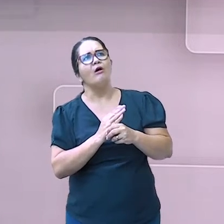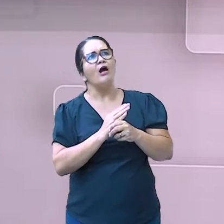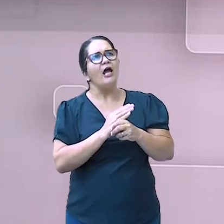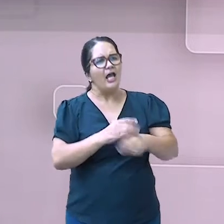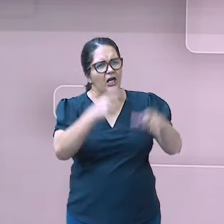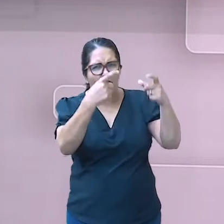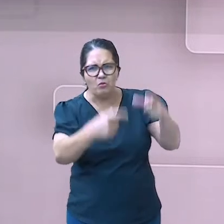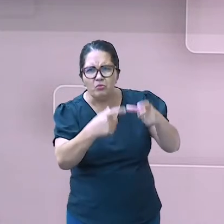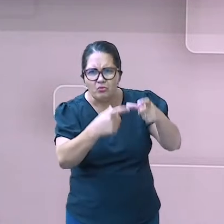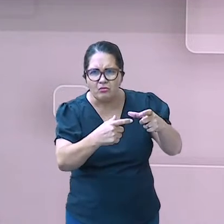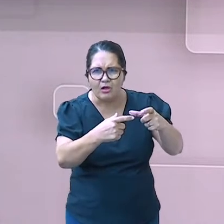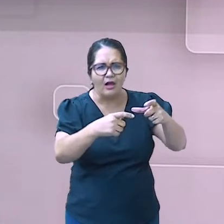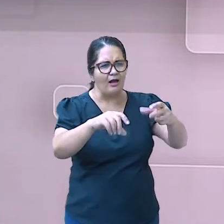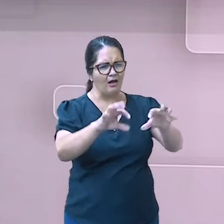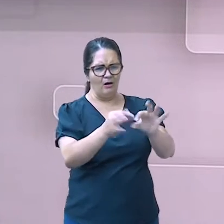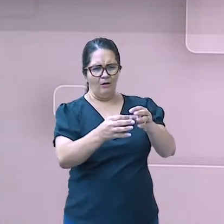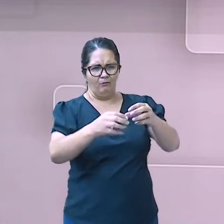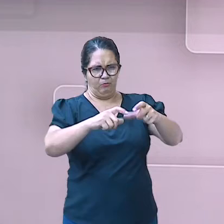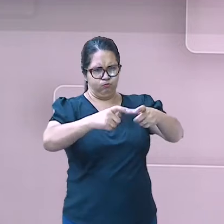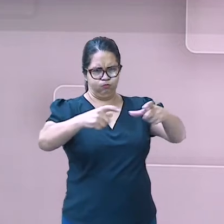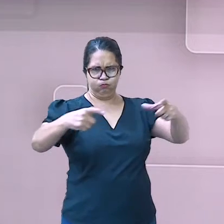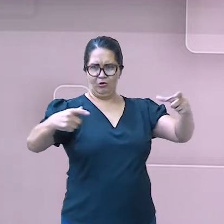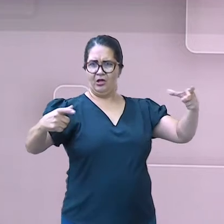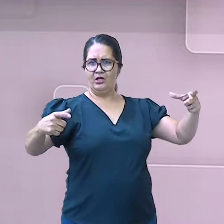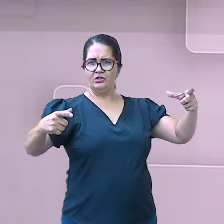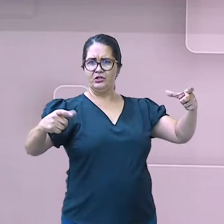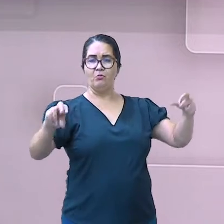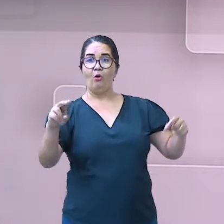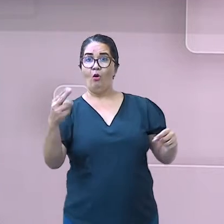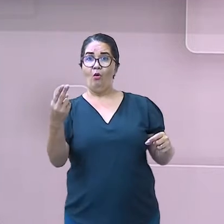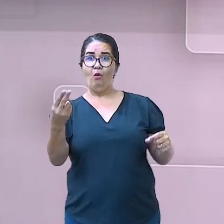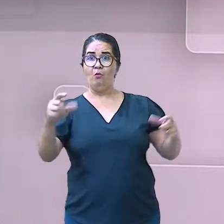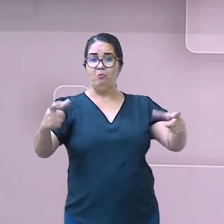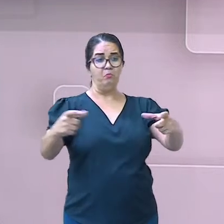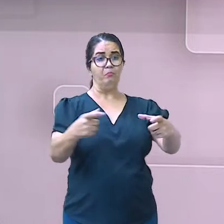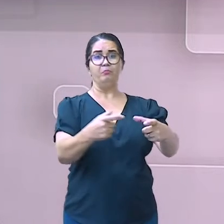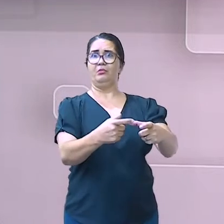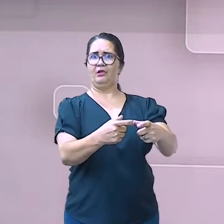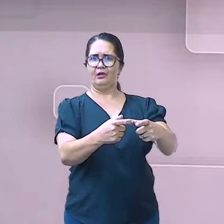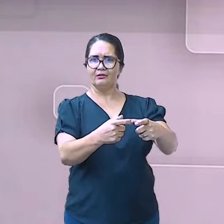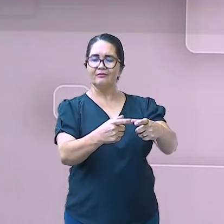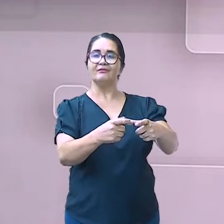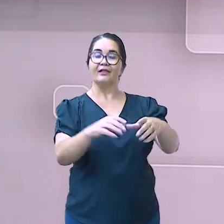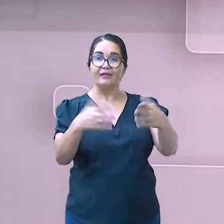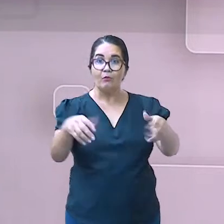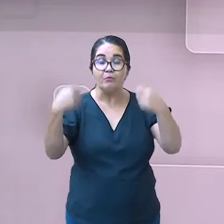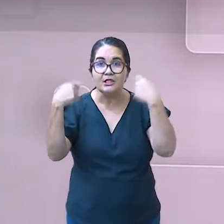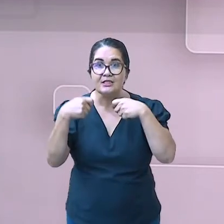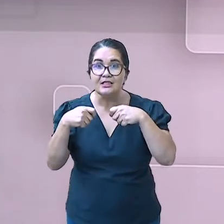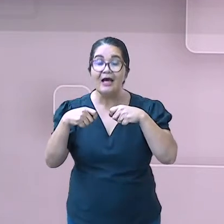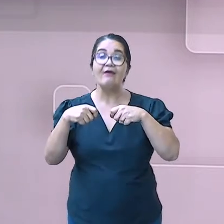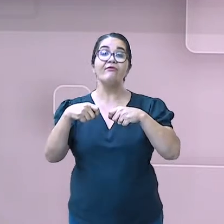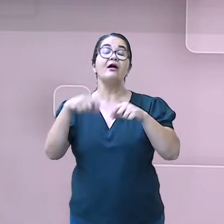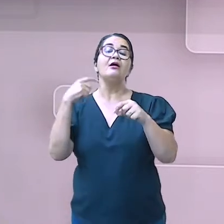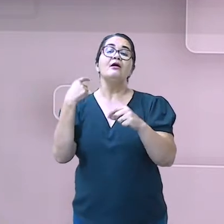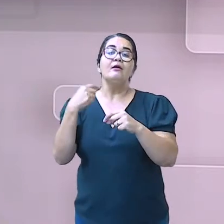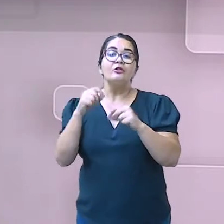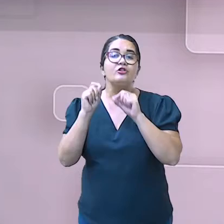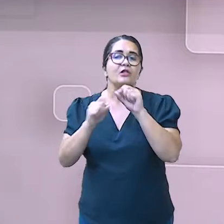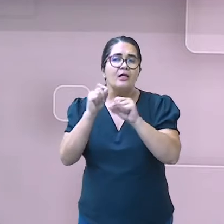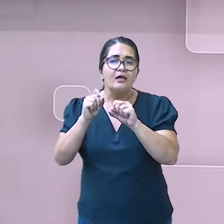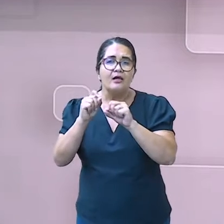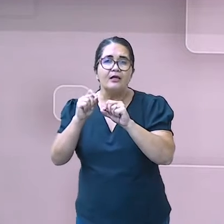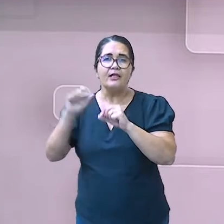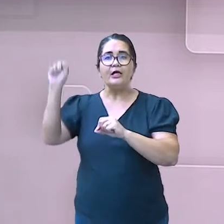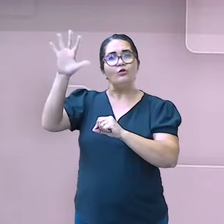foram processos, acontecimentos para que levassem eles a estar entrando cada